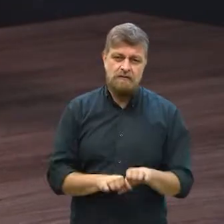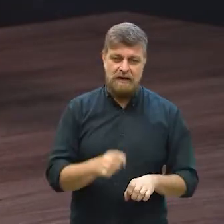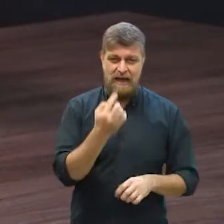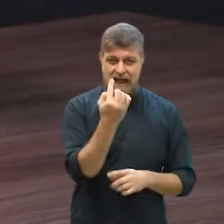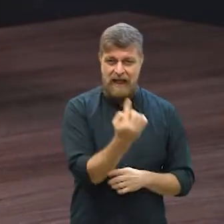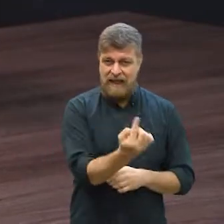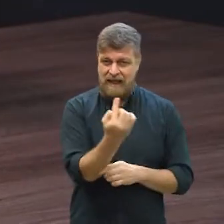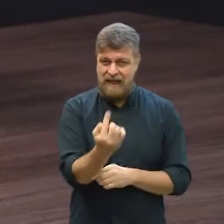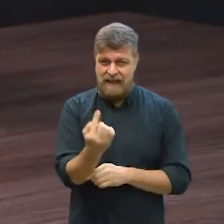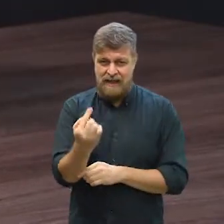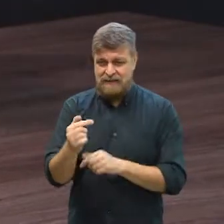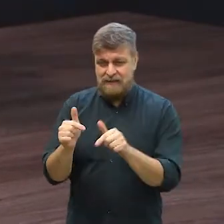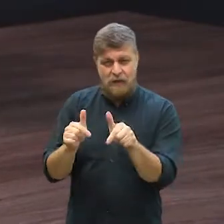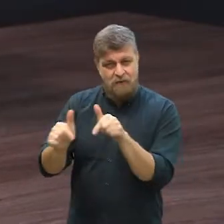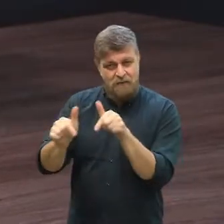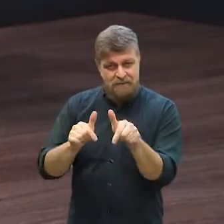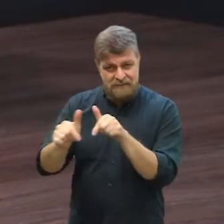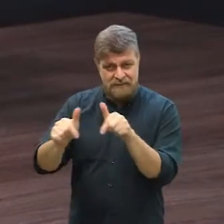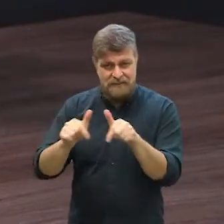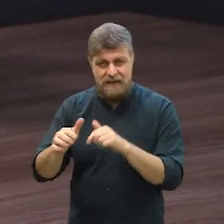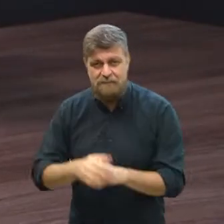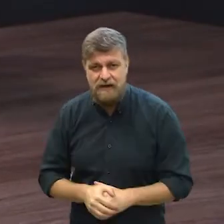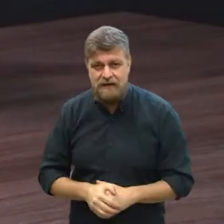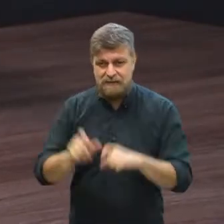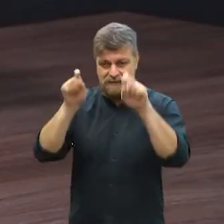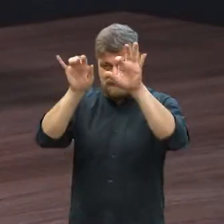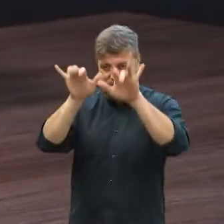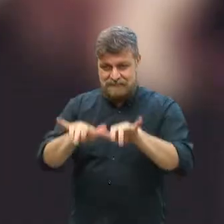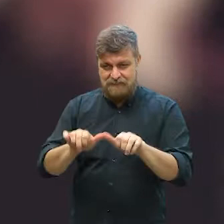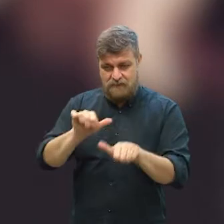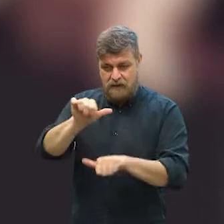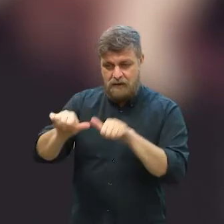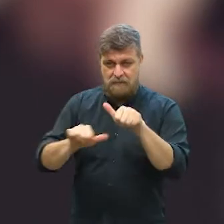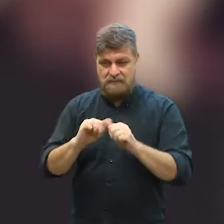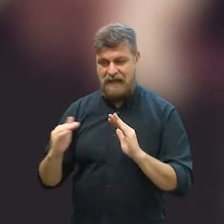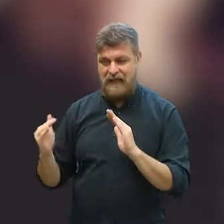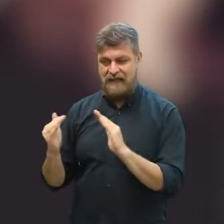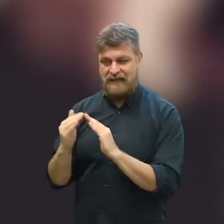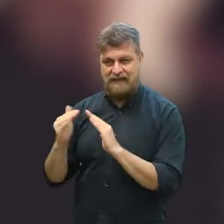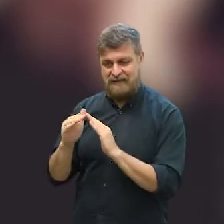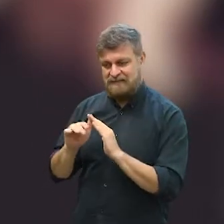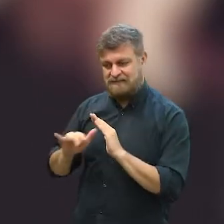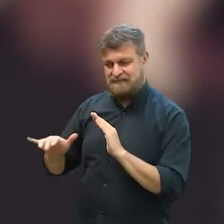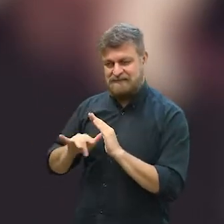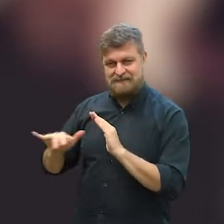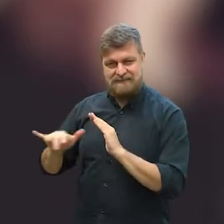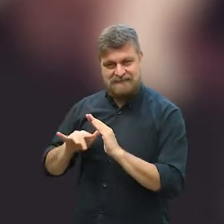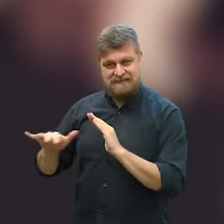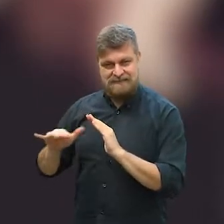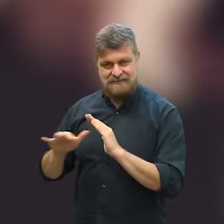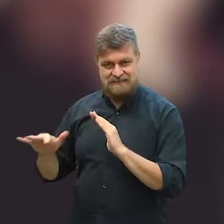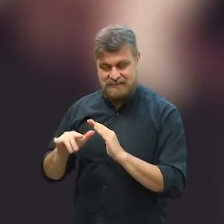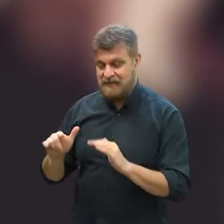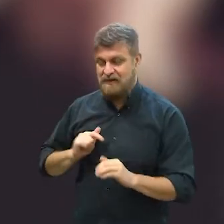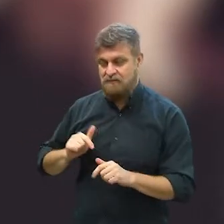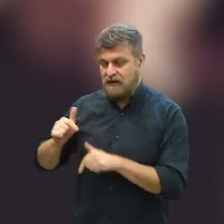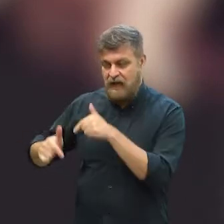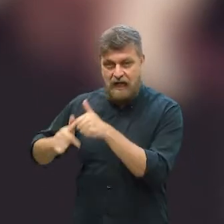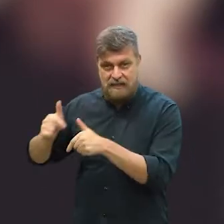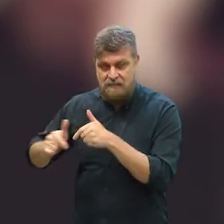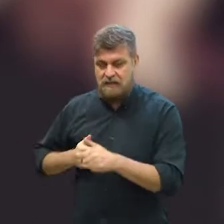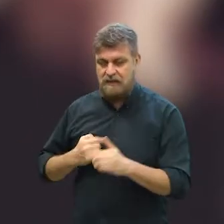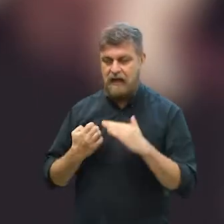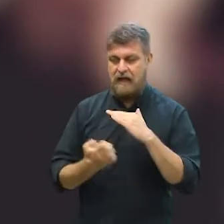um trabalha justamente nessa transformação digital em que o home office virou aí a grande sacada de